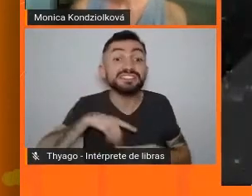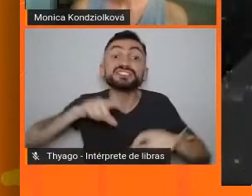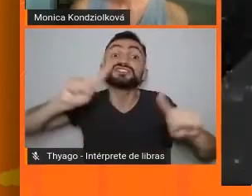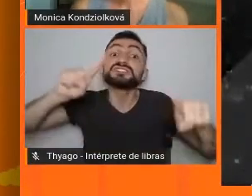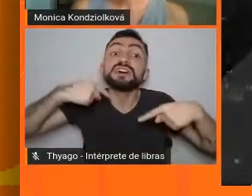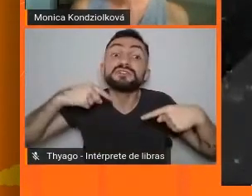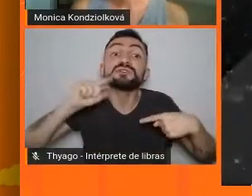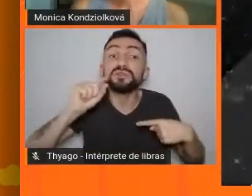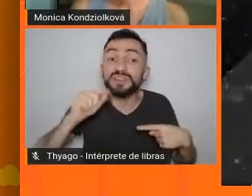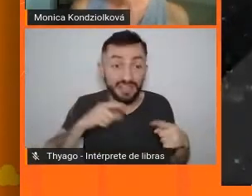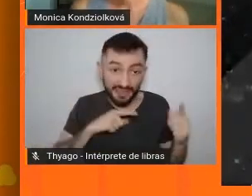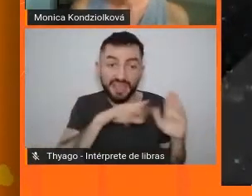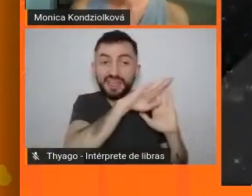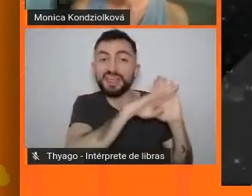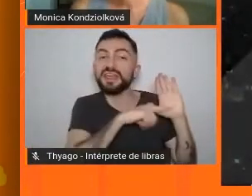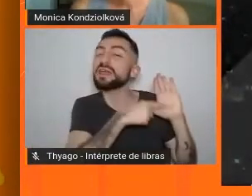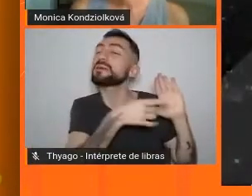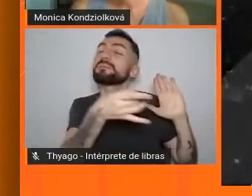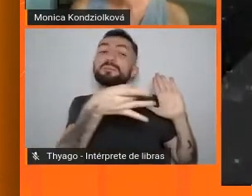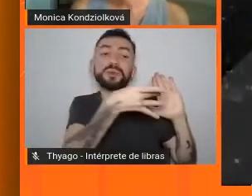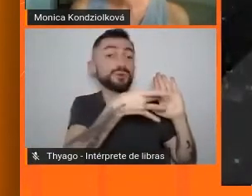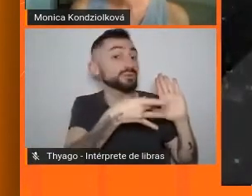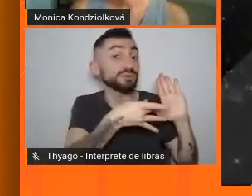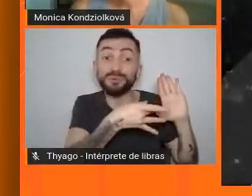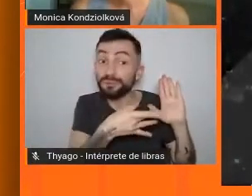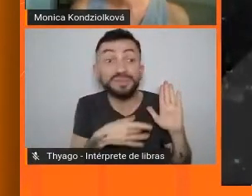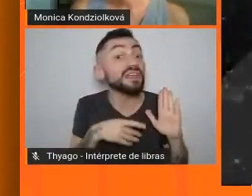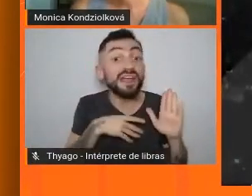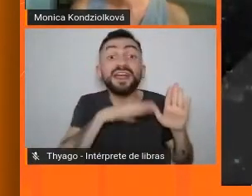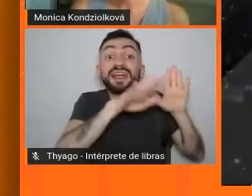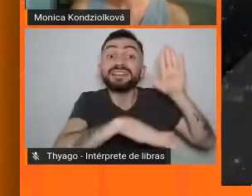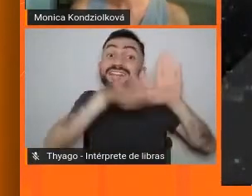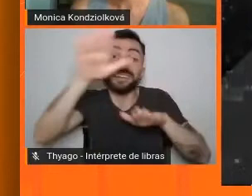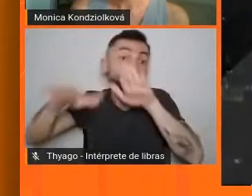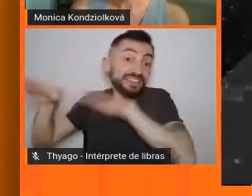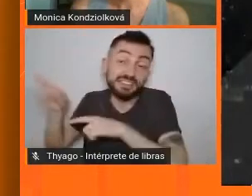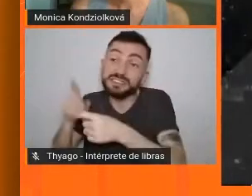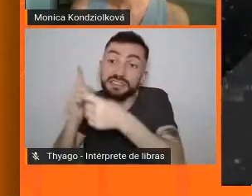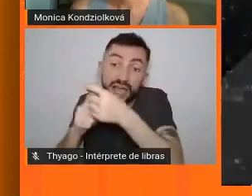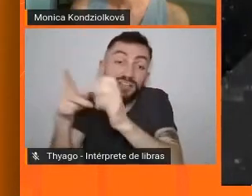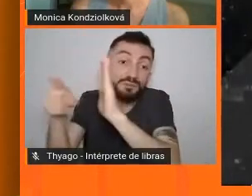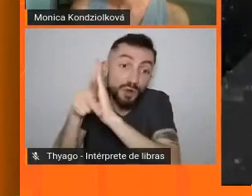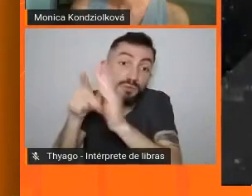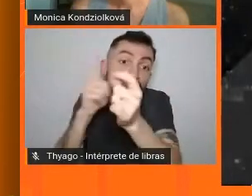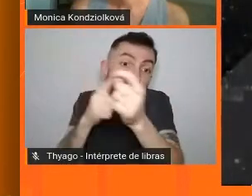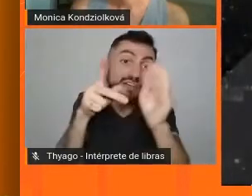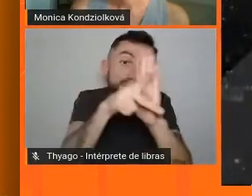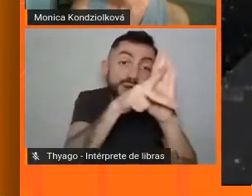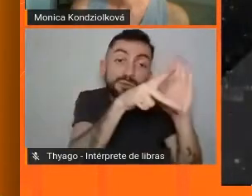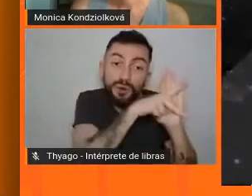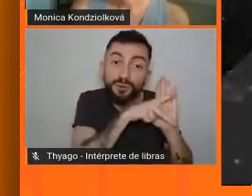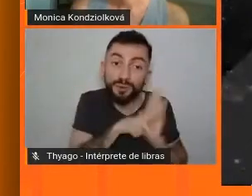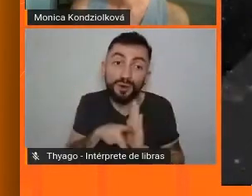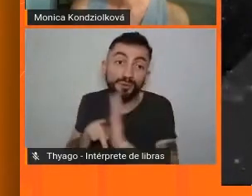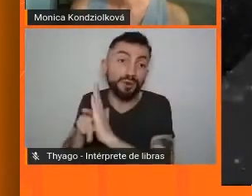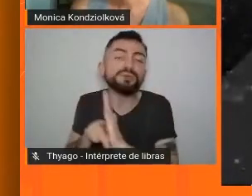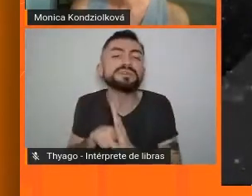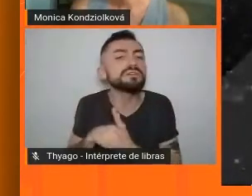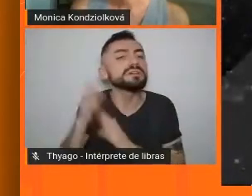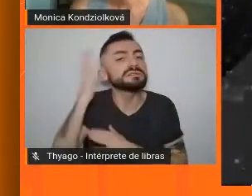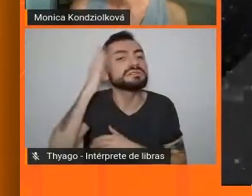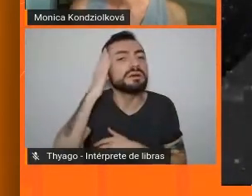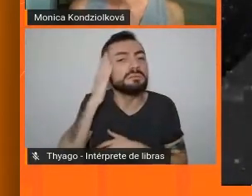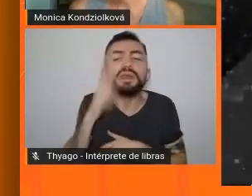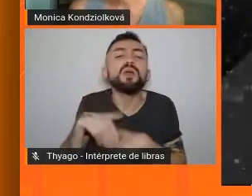não é uma receita de bolo. Você tem, para cada cidade, você tem uma característica. Então você tem que identificar que tipo de tecnologias